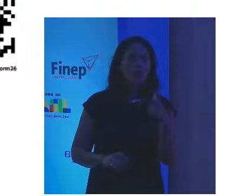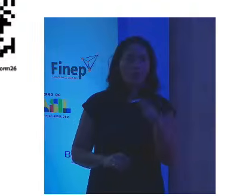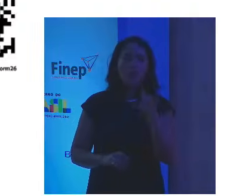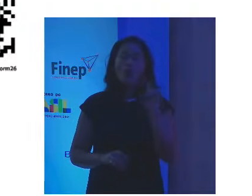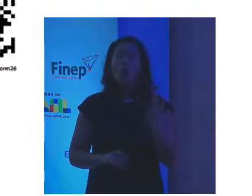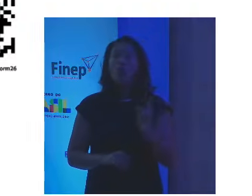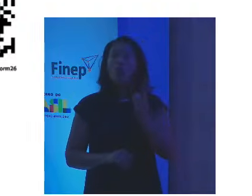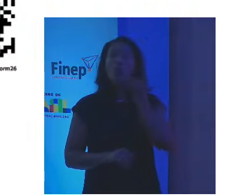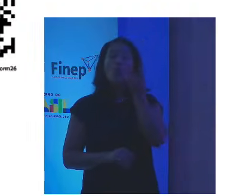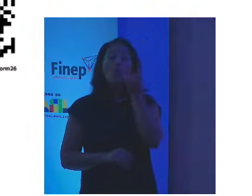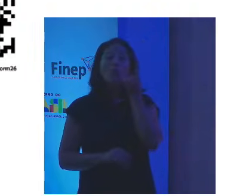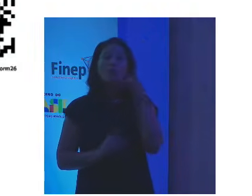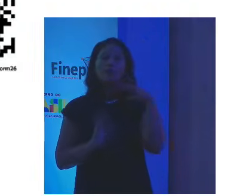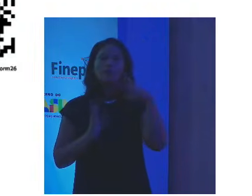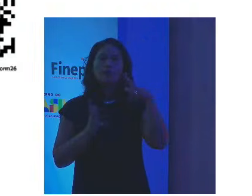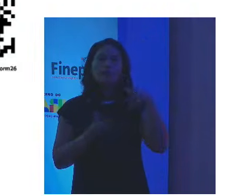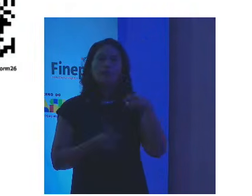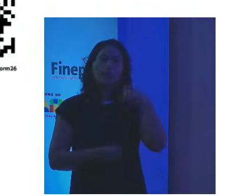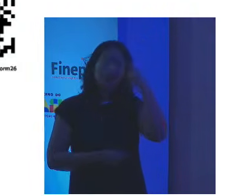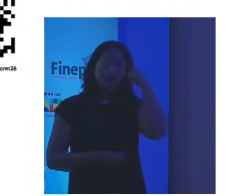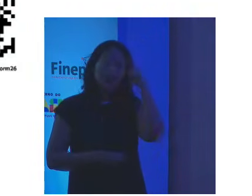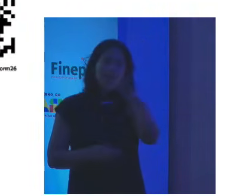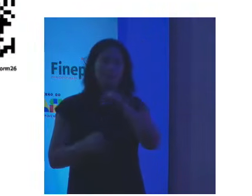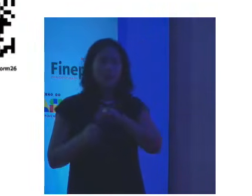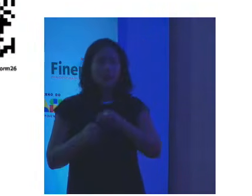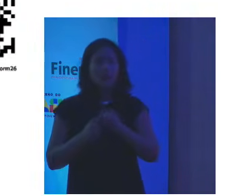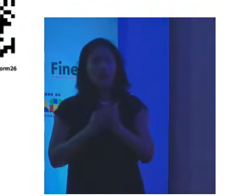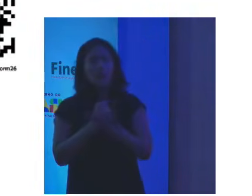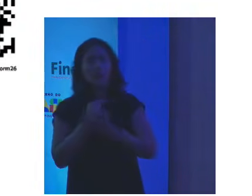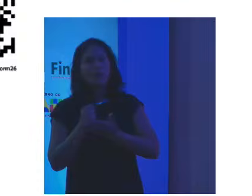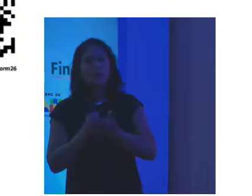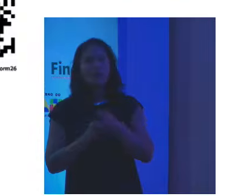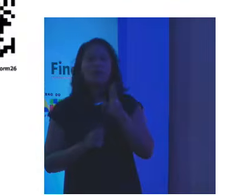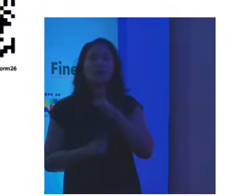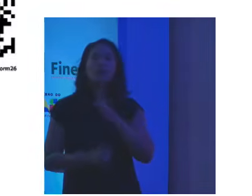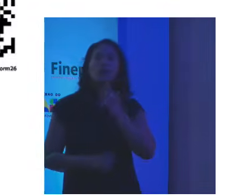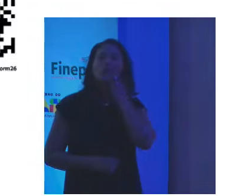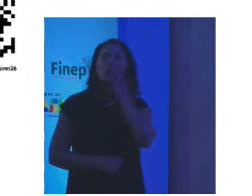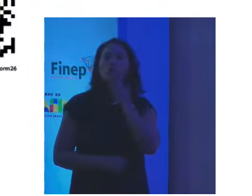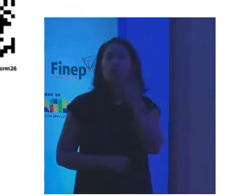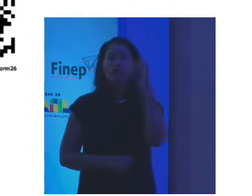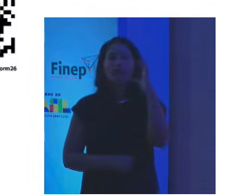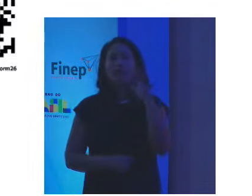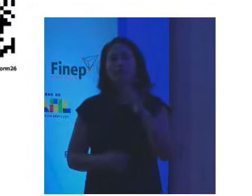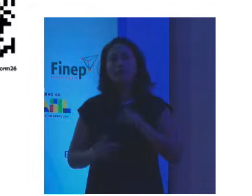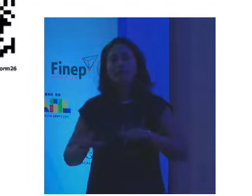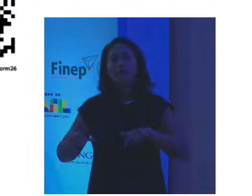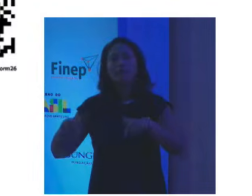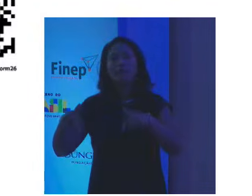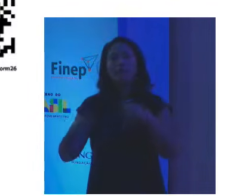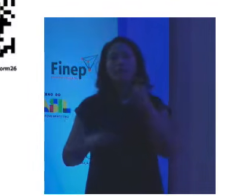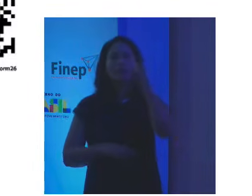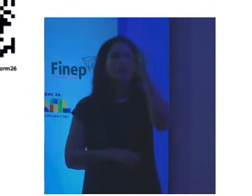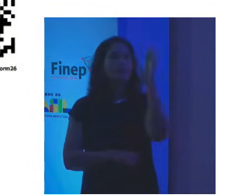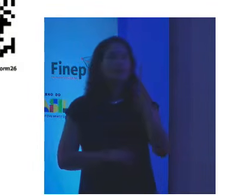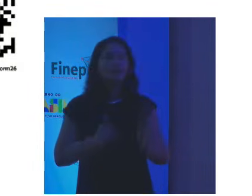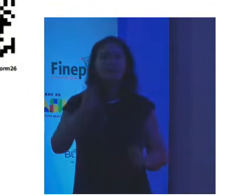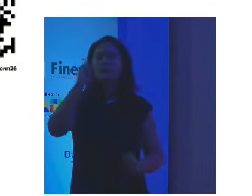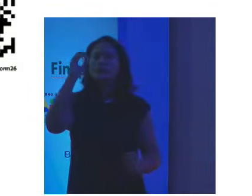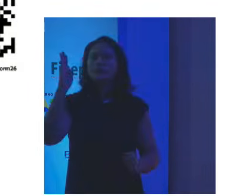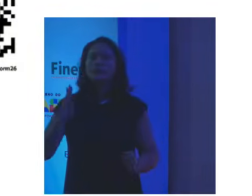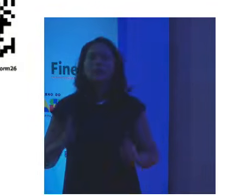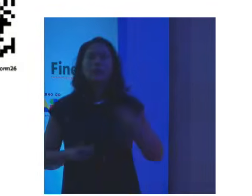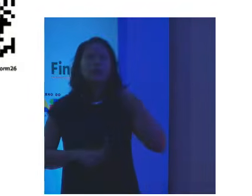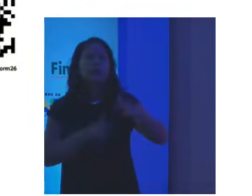única do planeta que não tem. Era uma boa ideia fazer isso, usar a diplomacia científica para alguma coisa. Tem outra brasileira trabalhando sobre